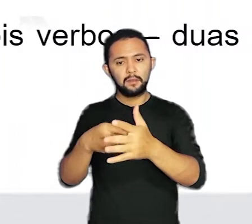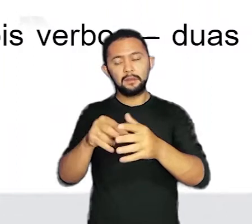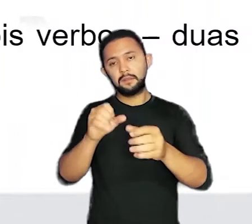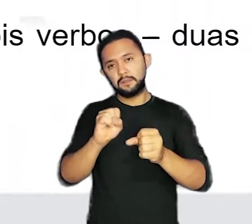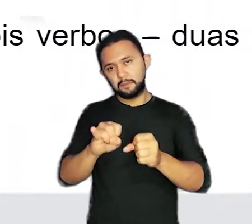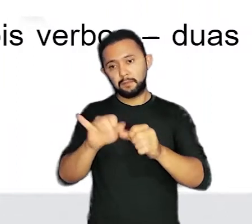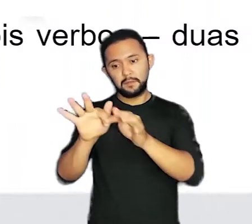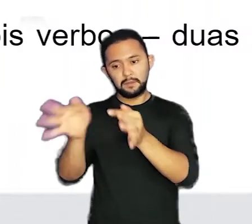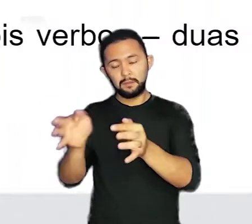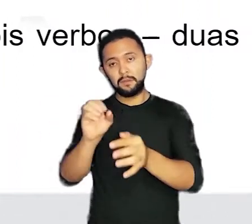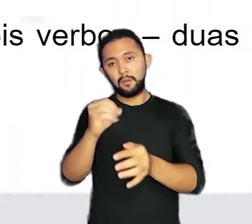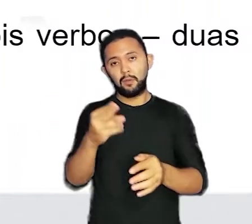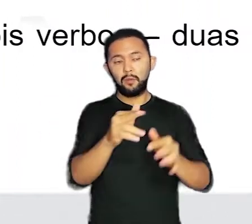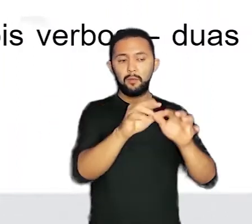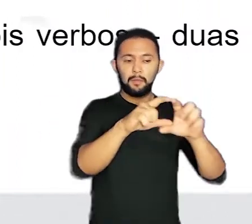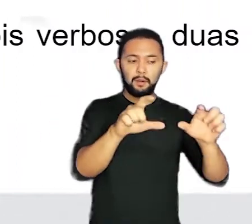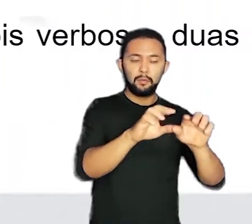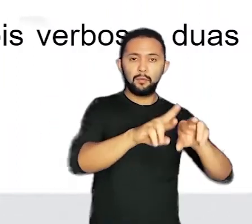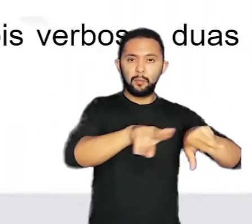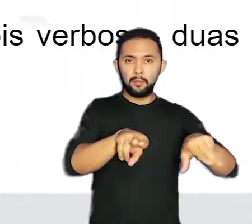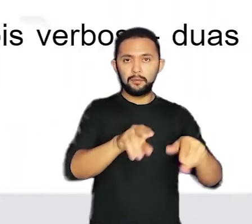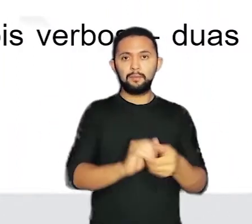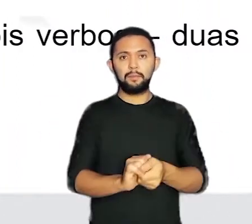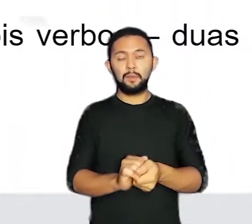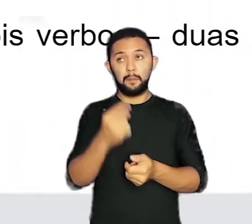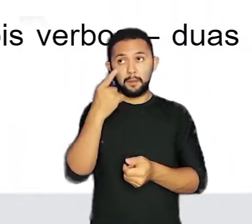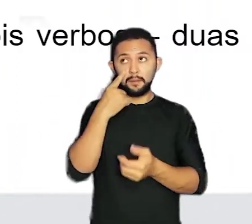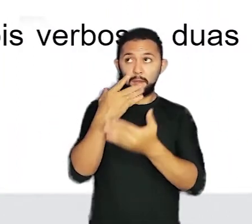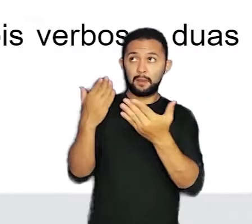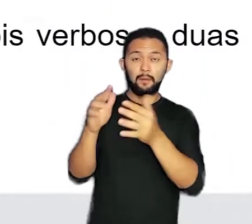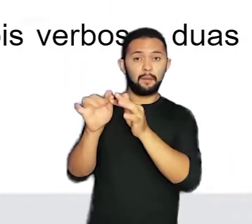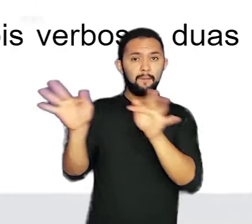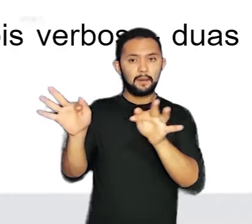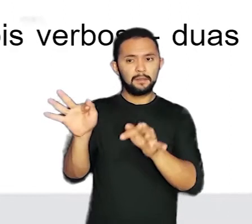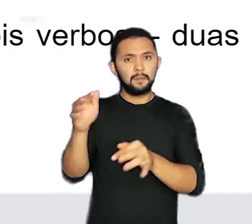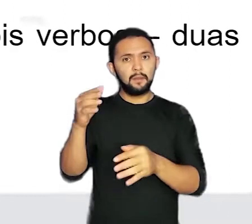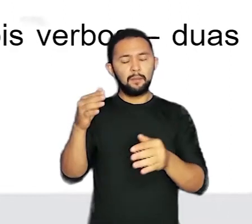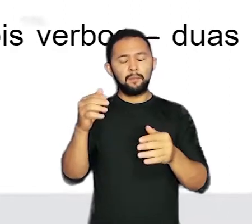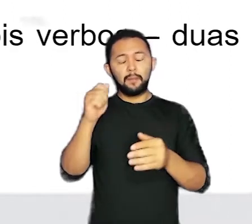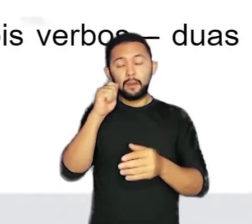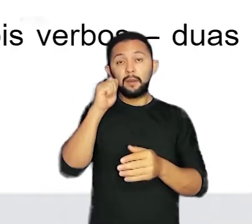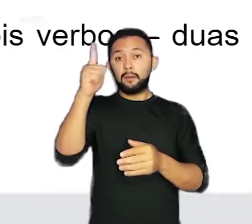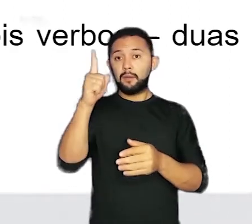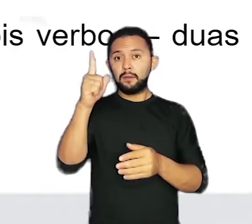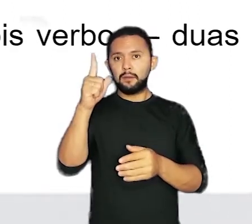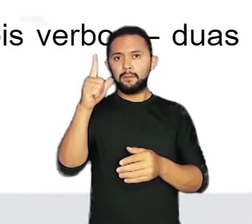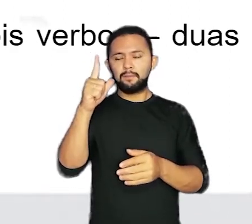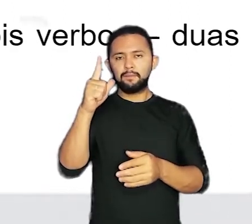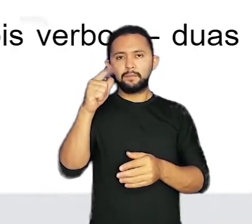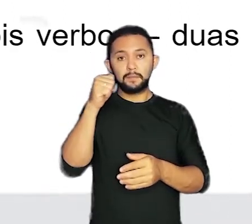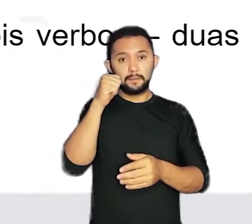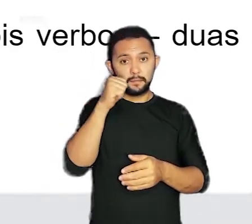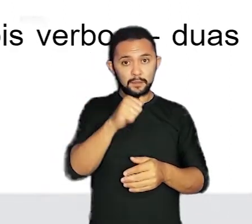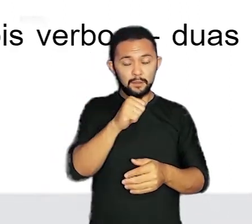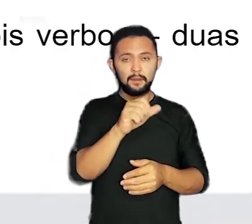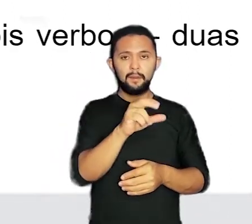Dona Maria, tá? Então, eu tenho o verbo aqui destacado, o verbo acordar, tá? Então, eu tenho o verbo acordar. Também